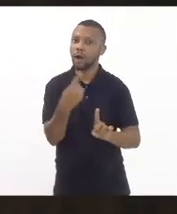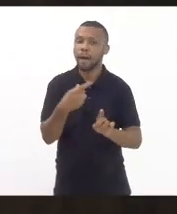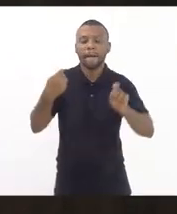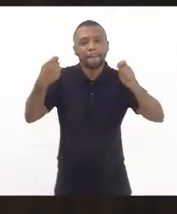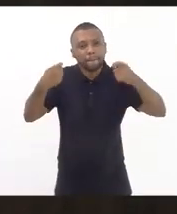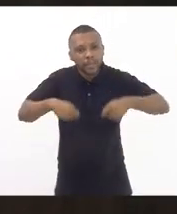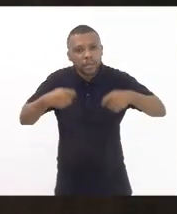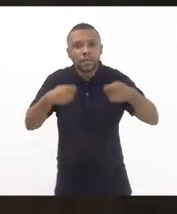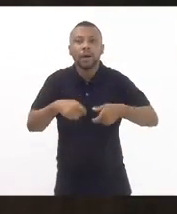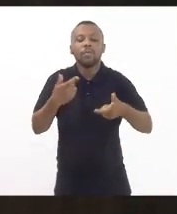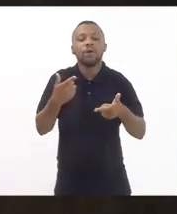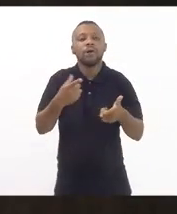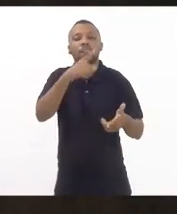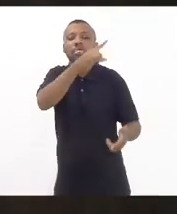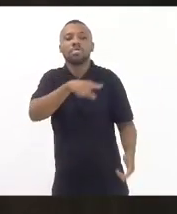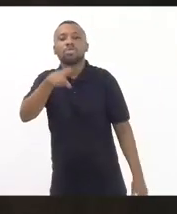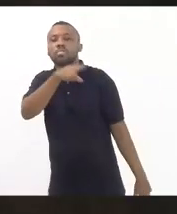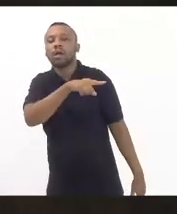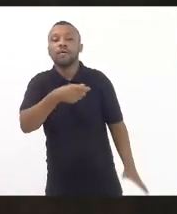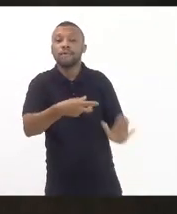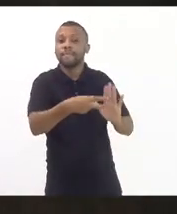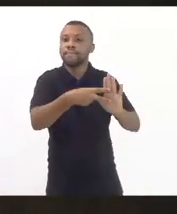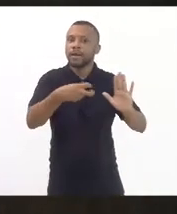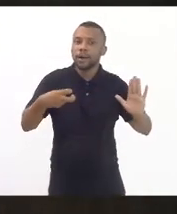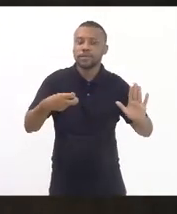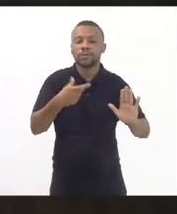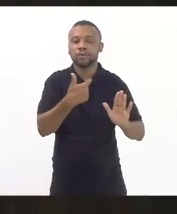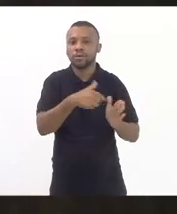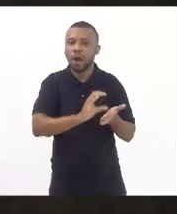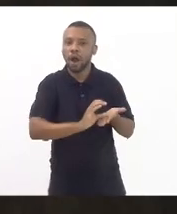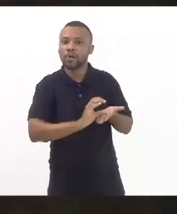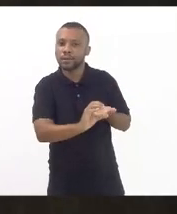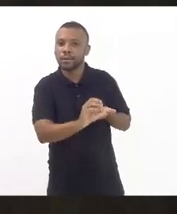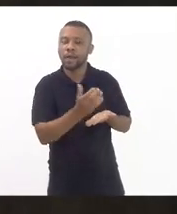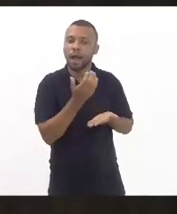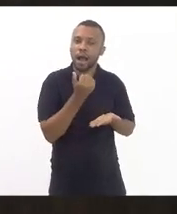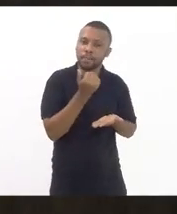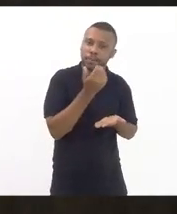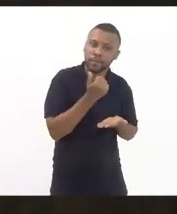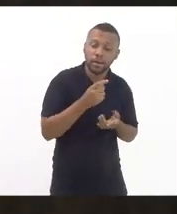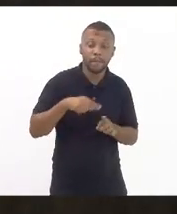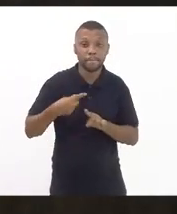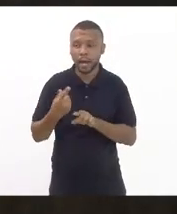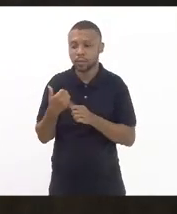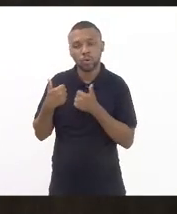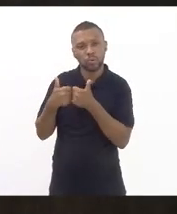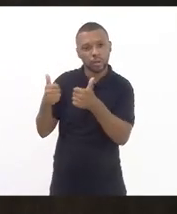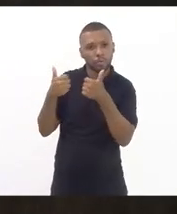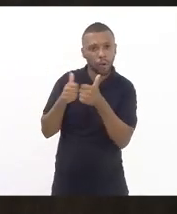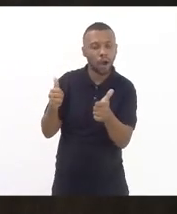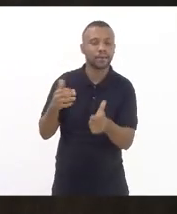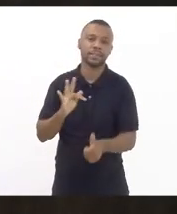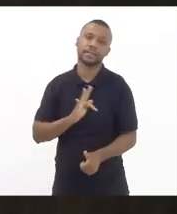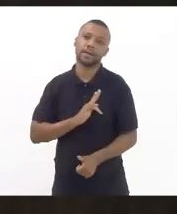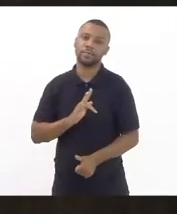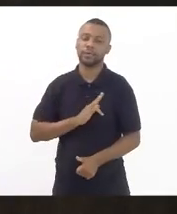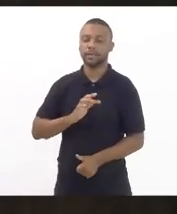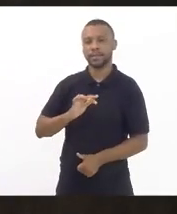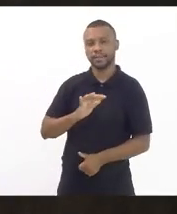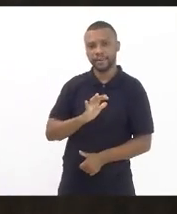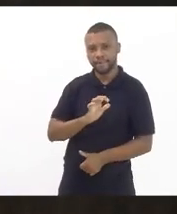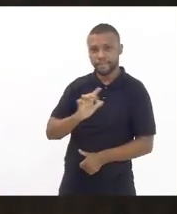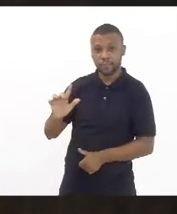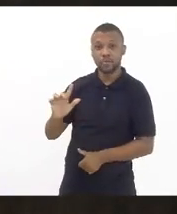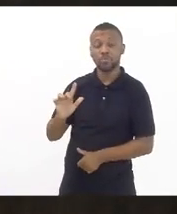o veto do auxílio alimentação e auxílio transporte da Polícia Civil por uma questão de justiça